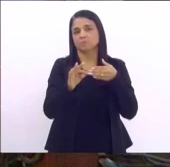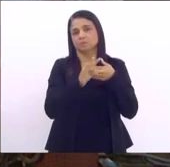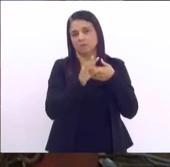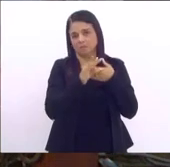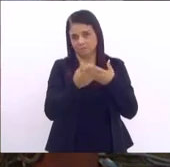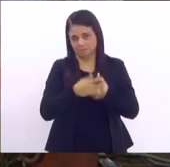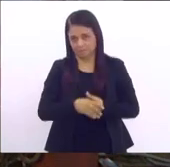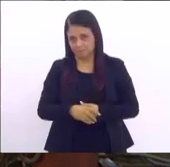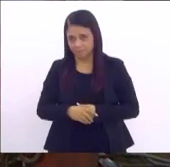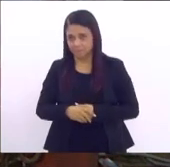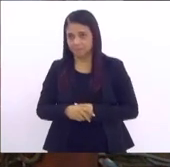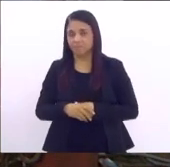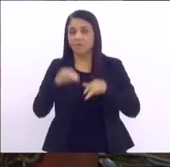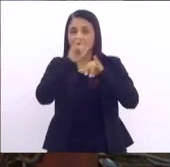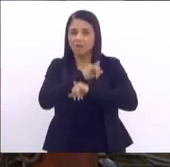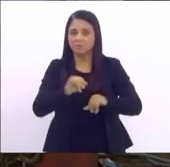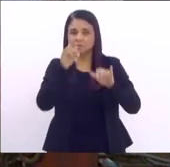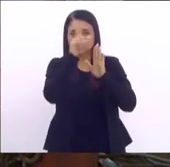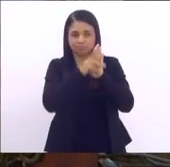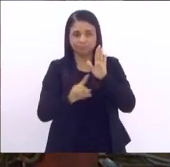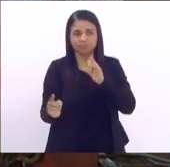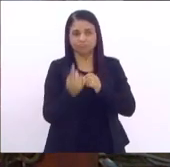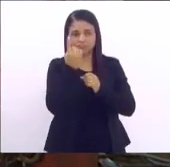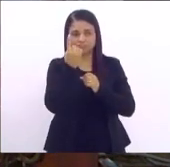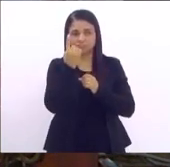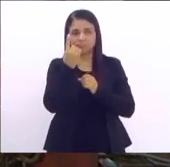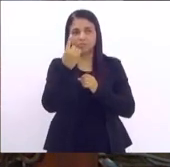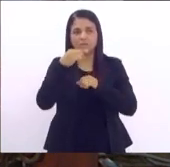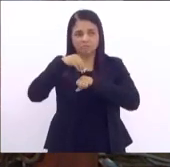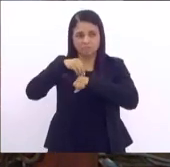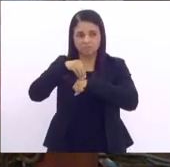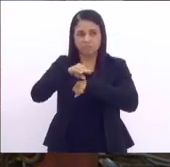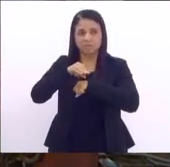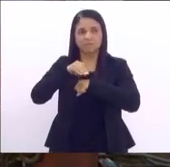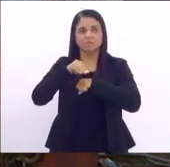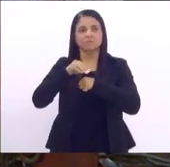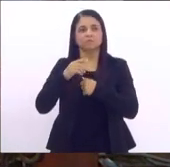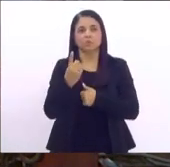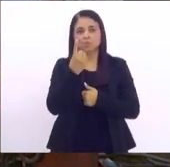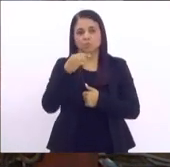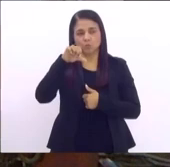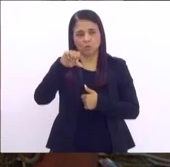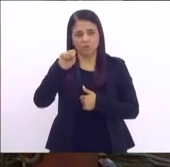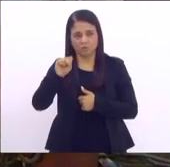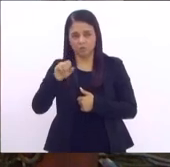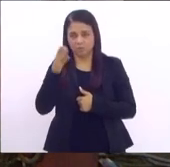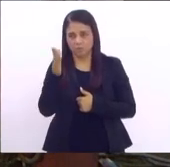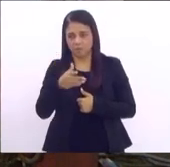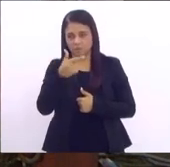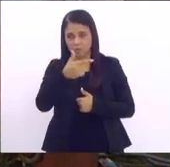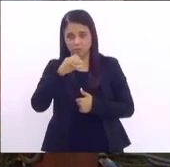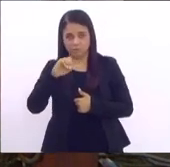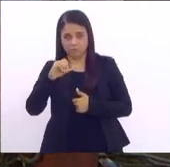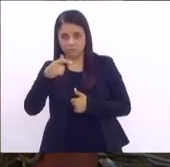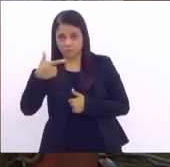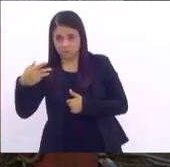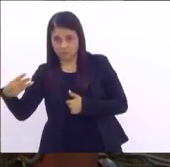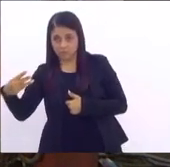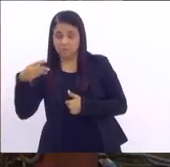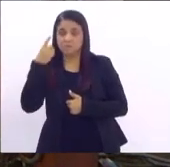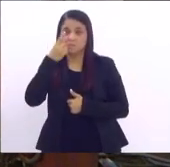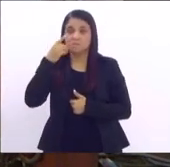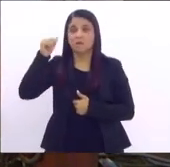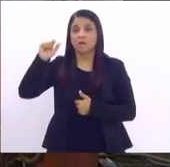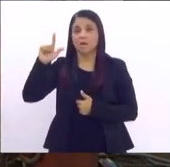em discussão única, a indicação legislativa número 198/2023, de autoria dos deputados Alan Lopes, Felipe